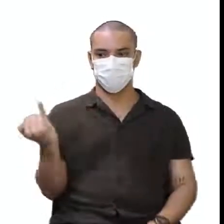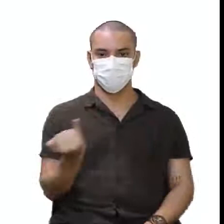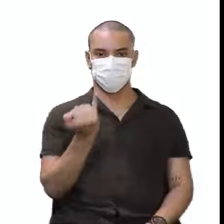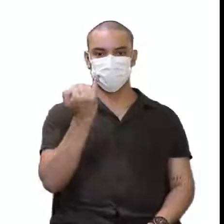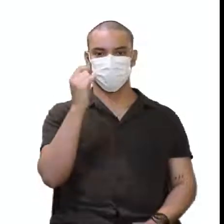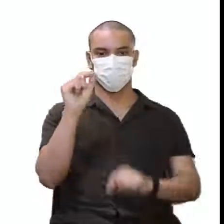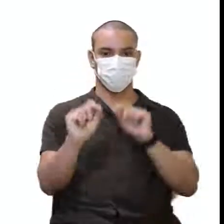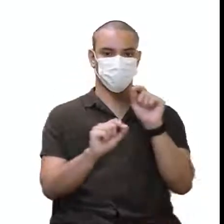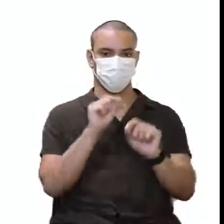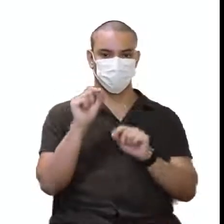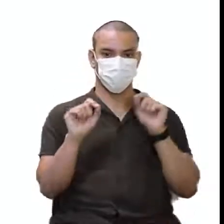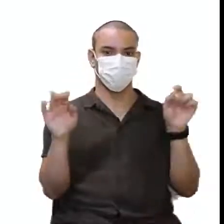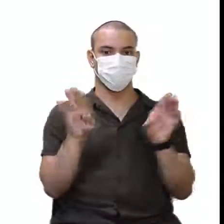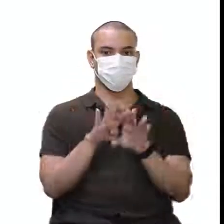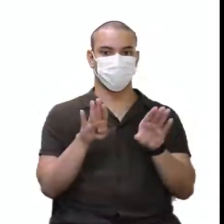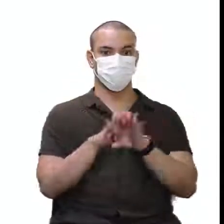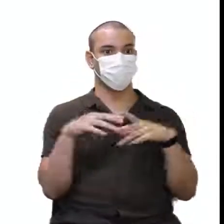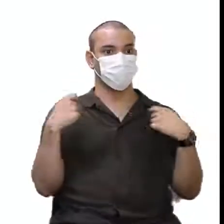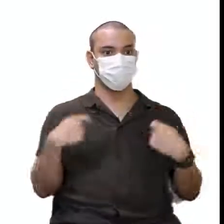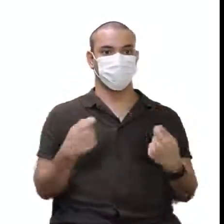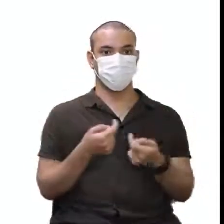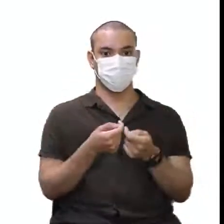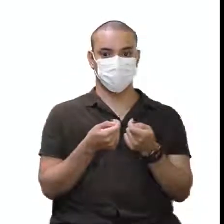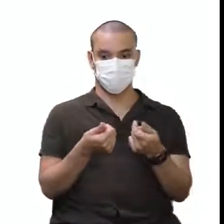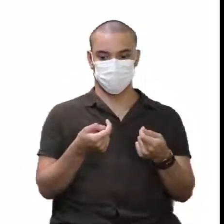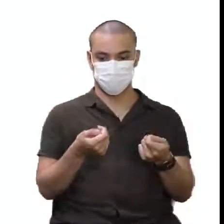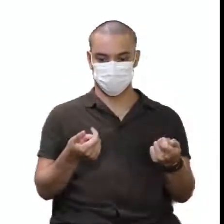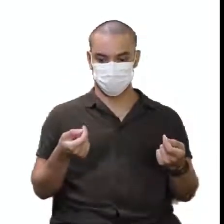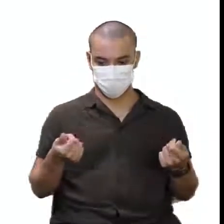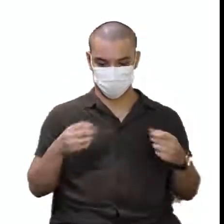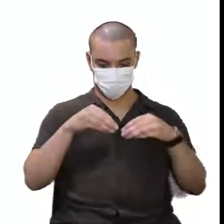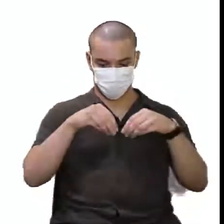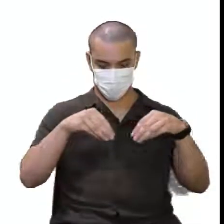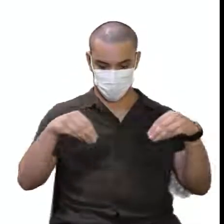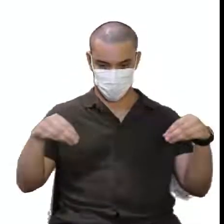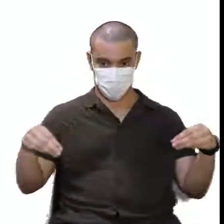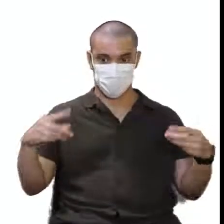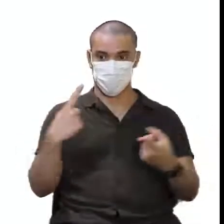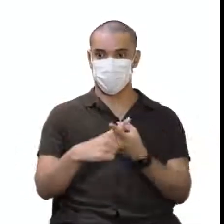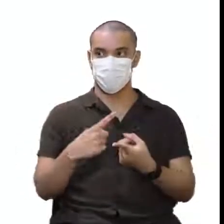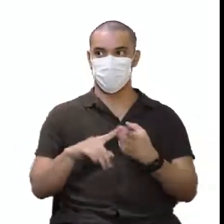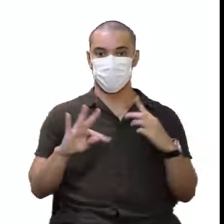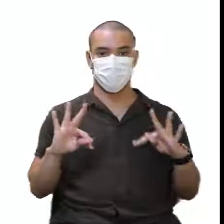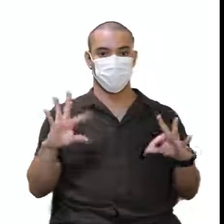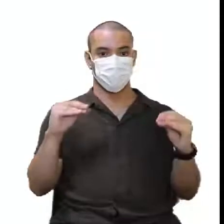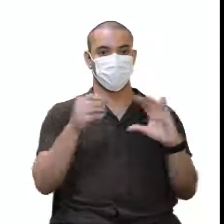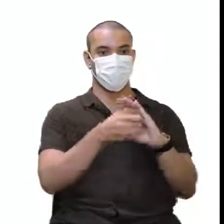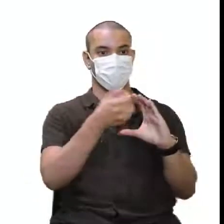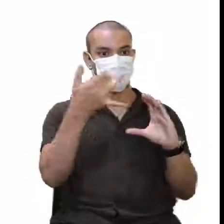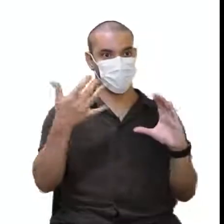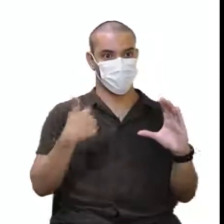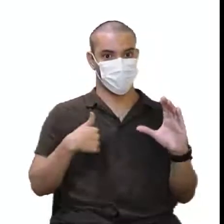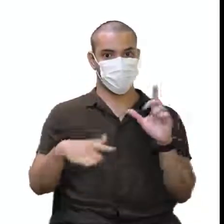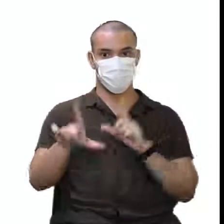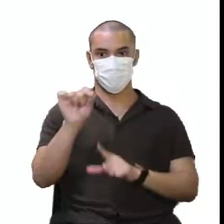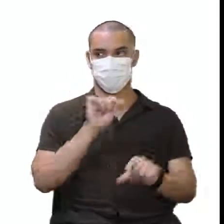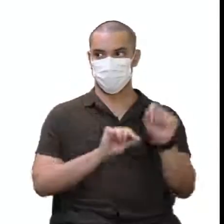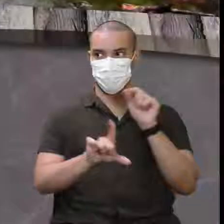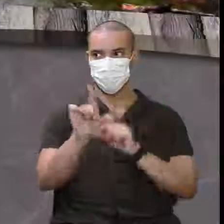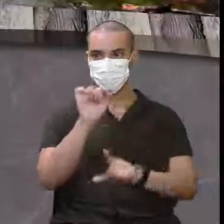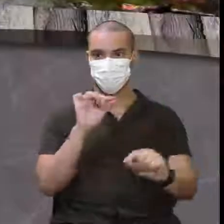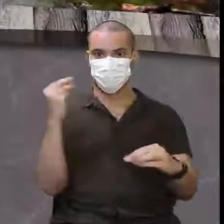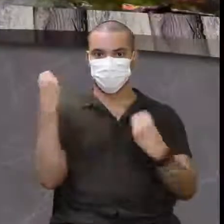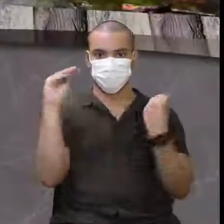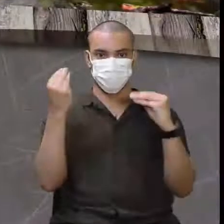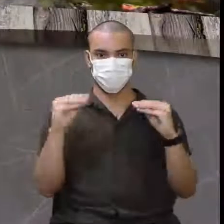importante também, tem que ter sementes. Por quê? Todas as características que eu consegui selecionar, então eu